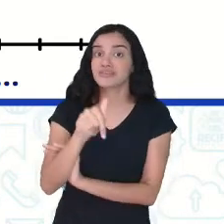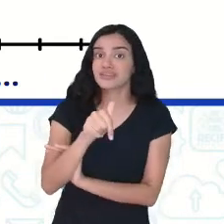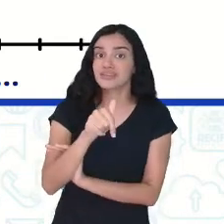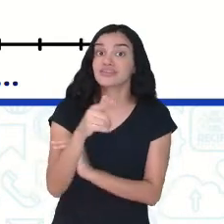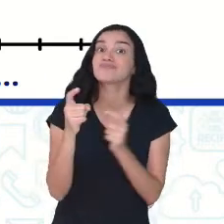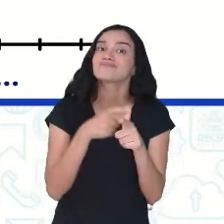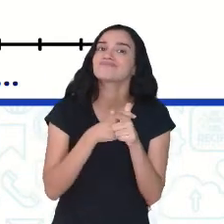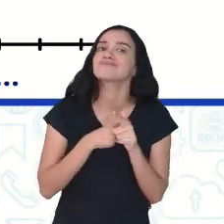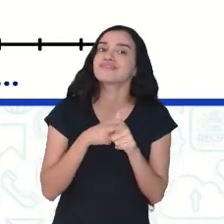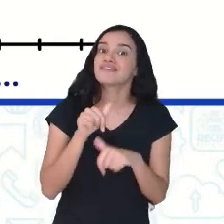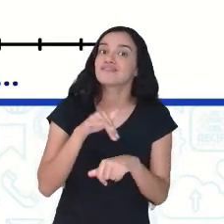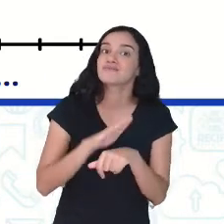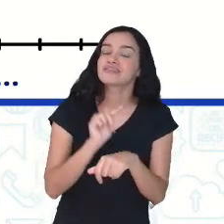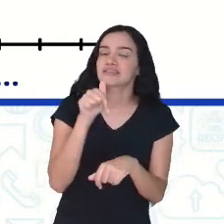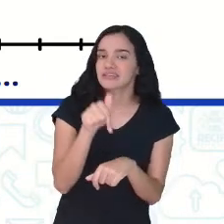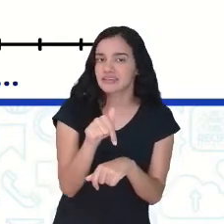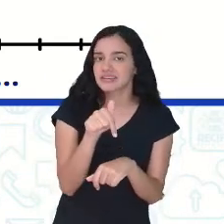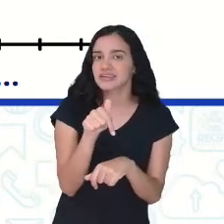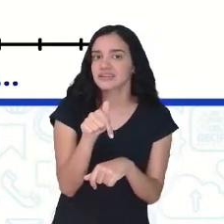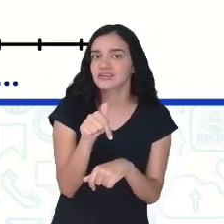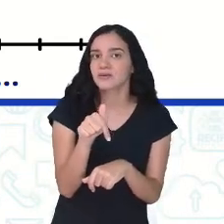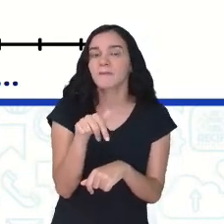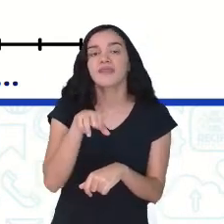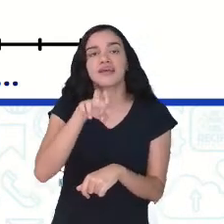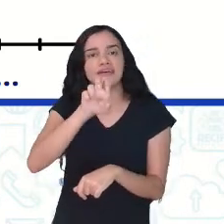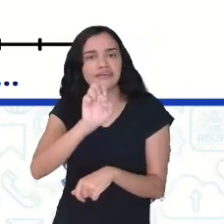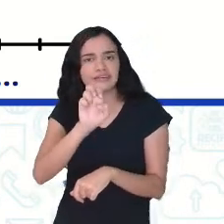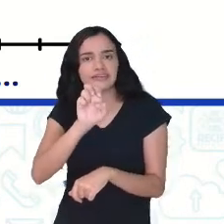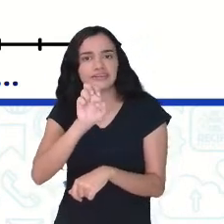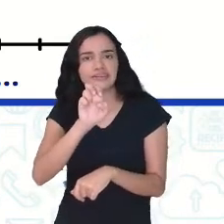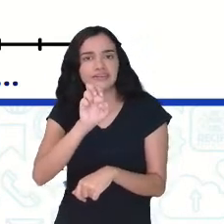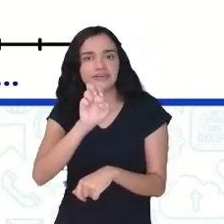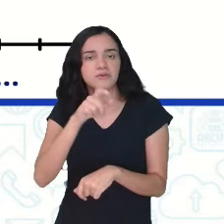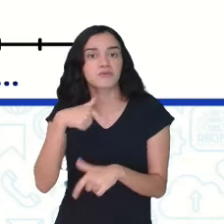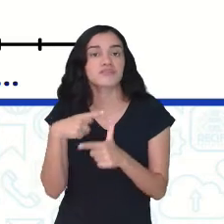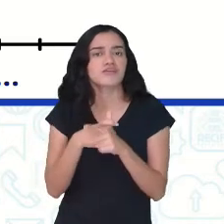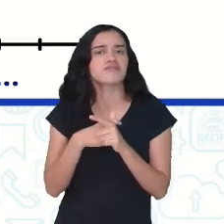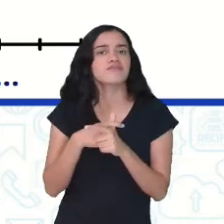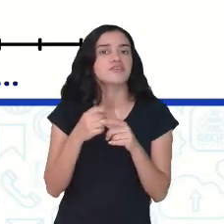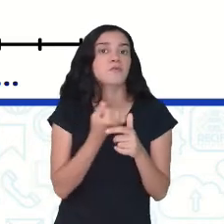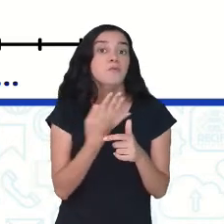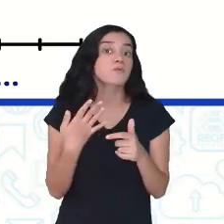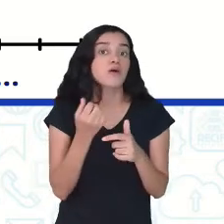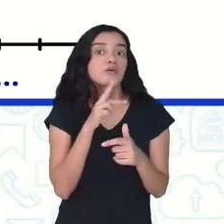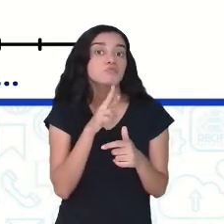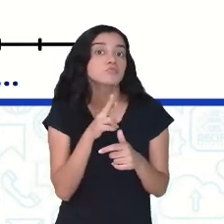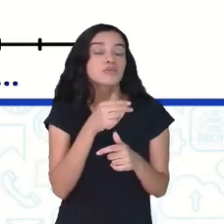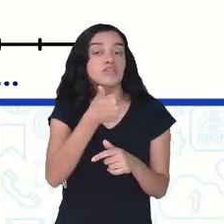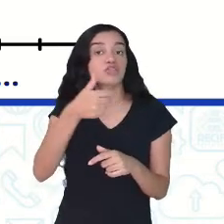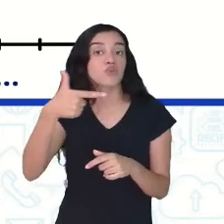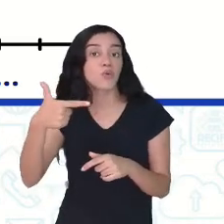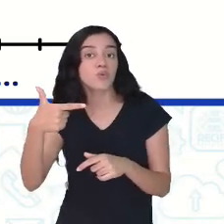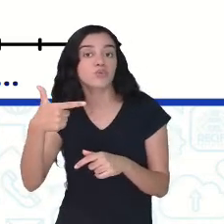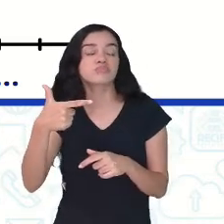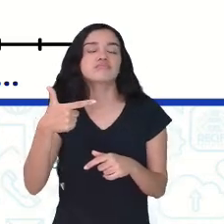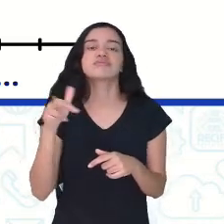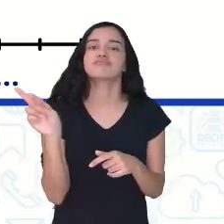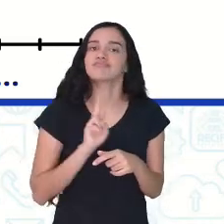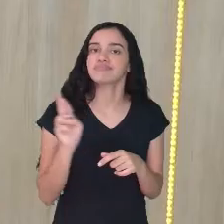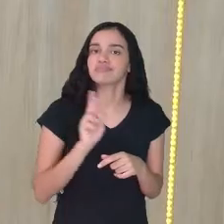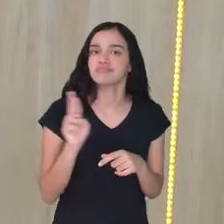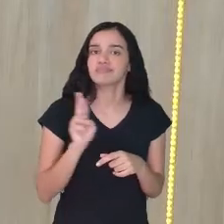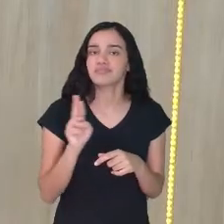7. Então, eu estava devendo 5, vou ficar devendo 12. Porque eu somo 5 e 7